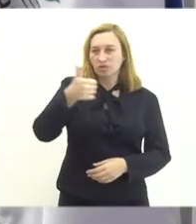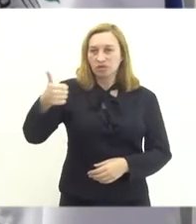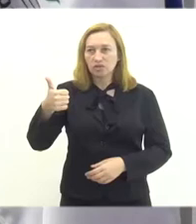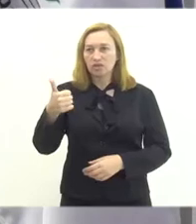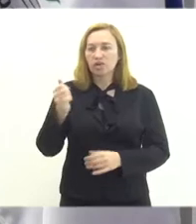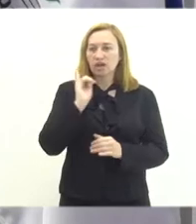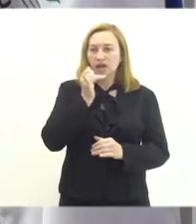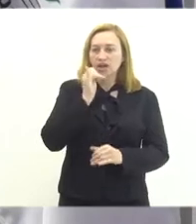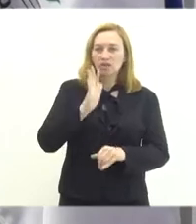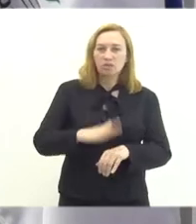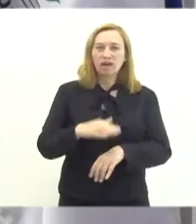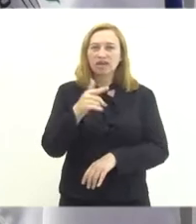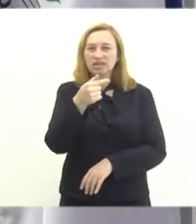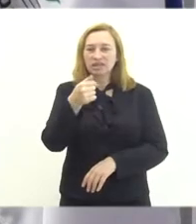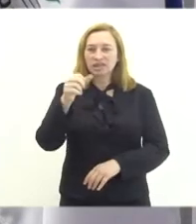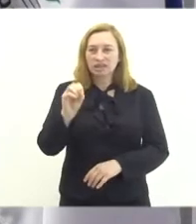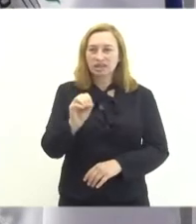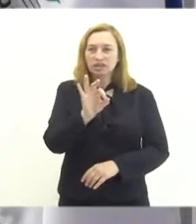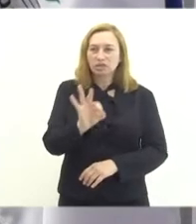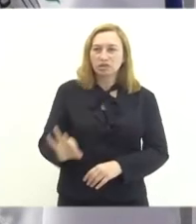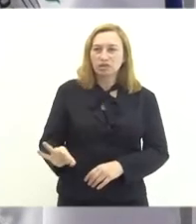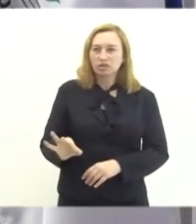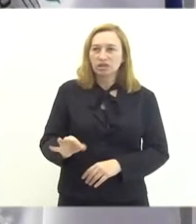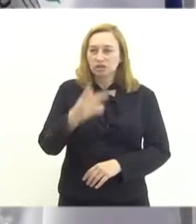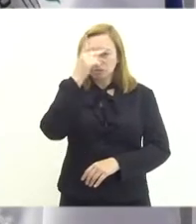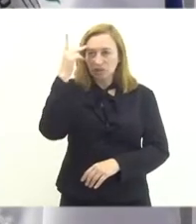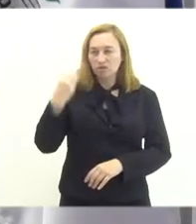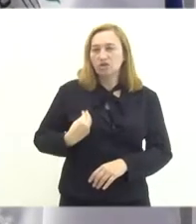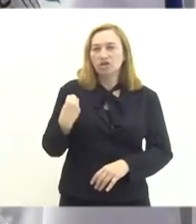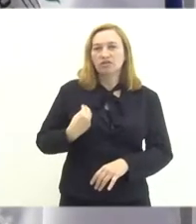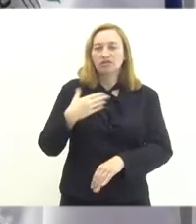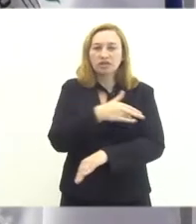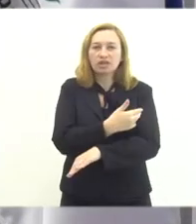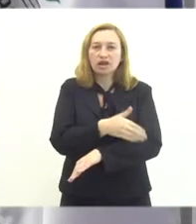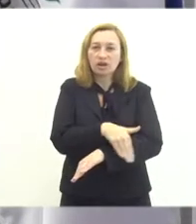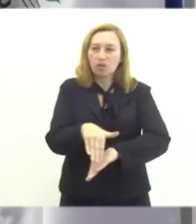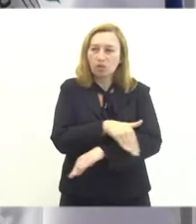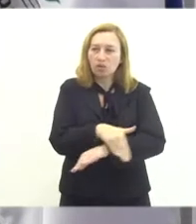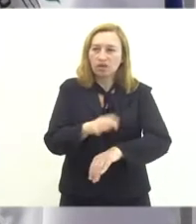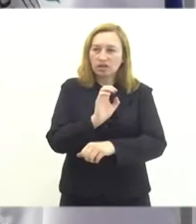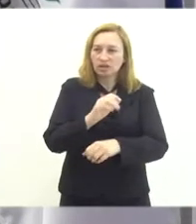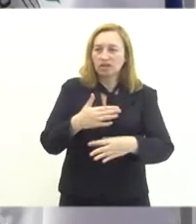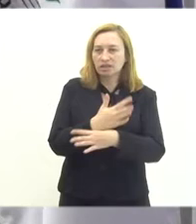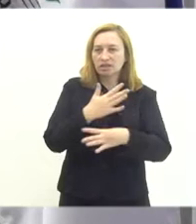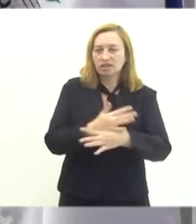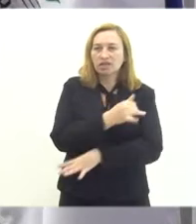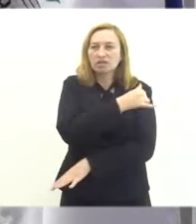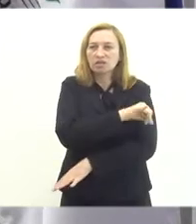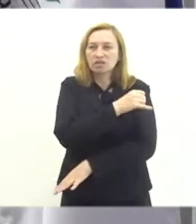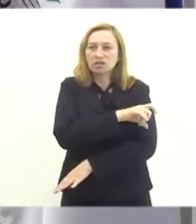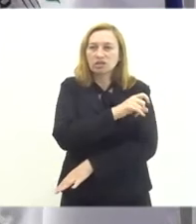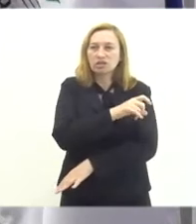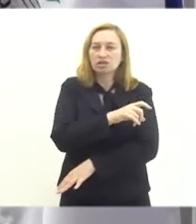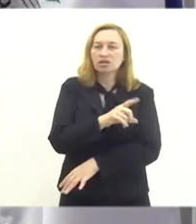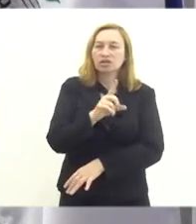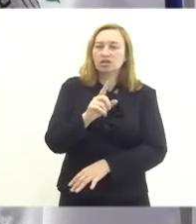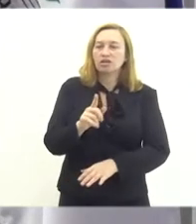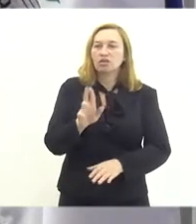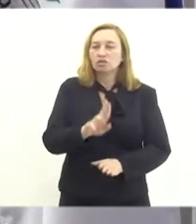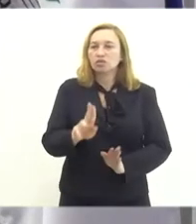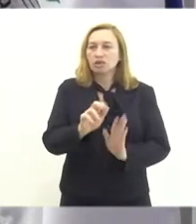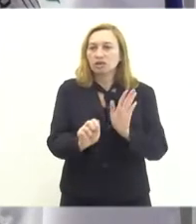nos relatou que mais de setenta por cento dos moradores que vivem nas ruas da cidade do Rio de Janeiro são dependentes químicos